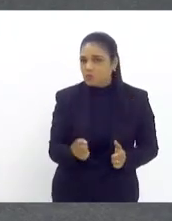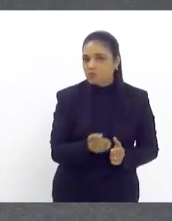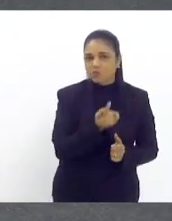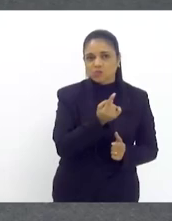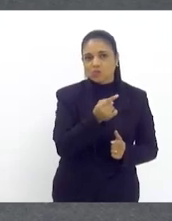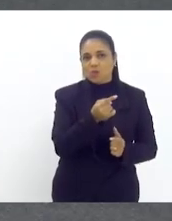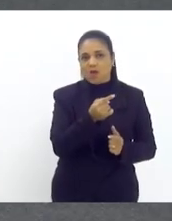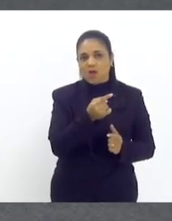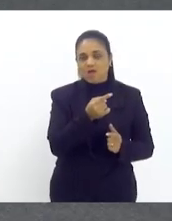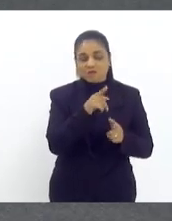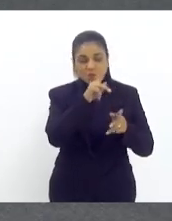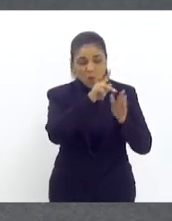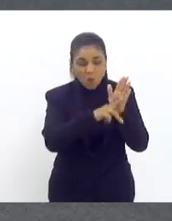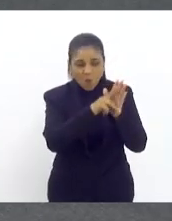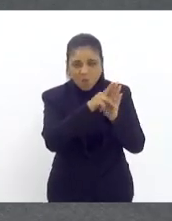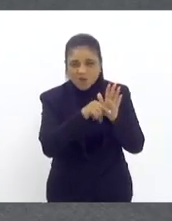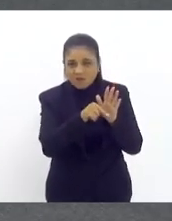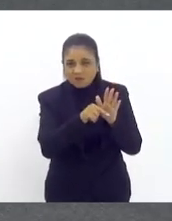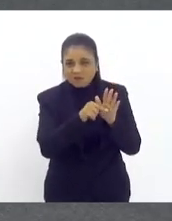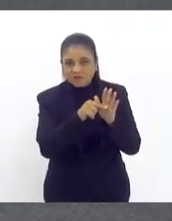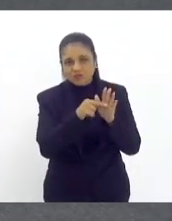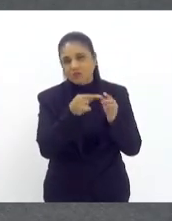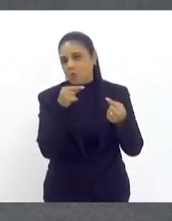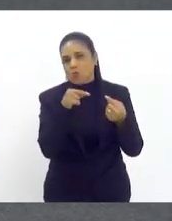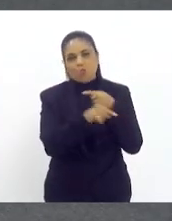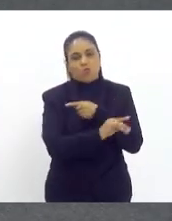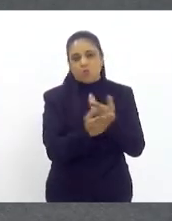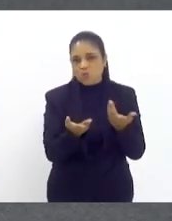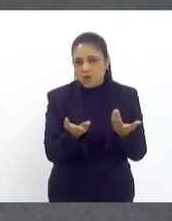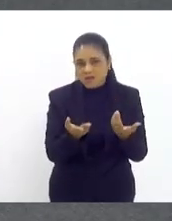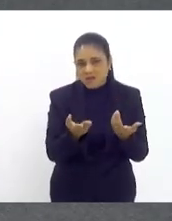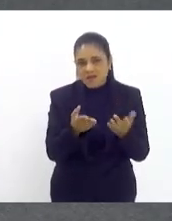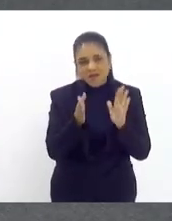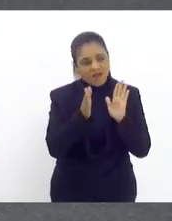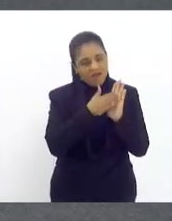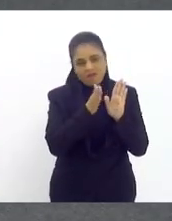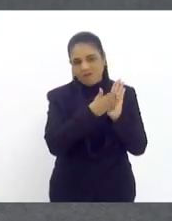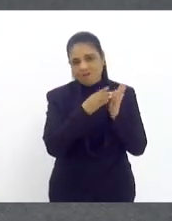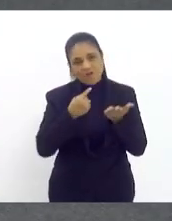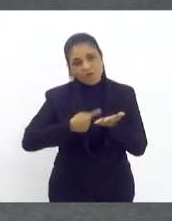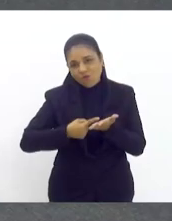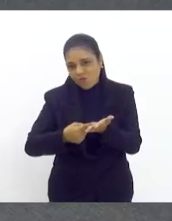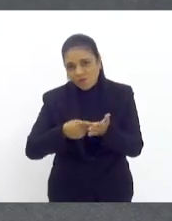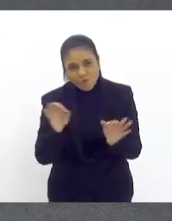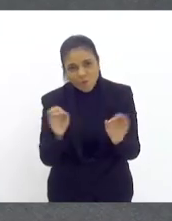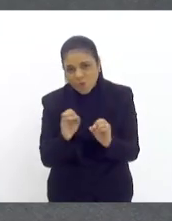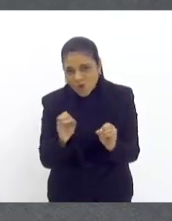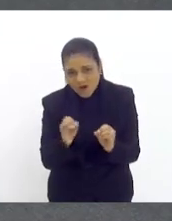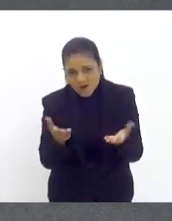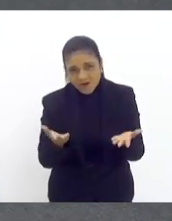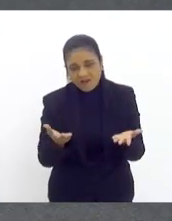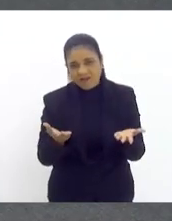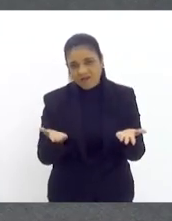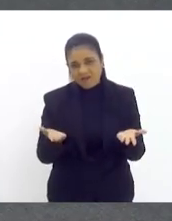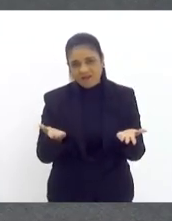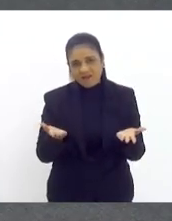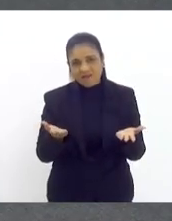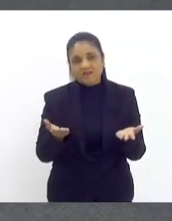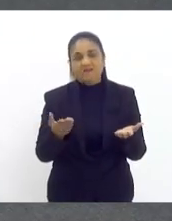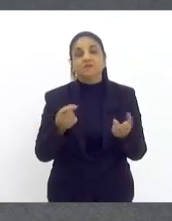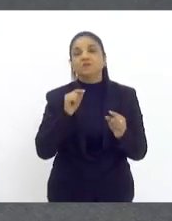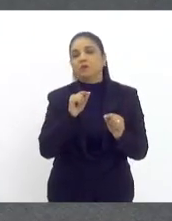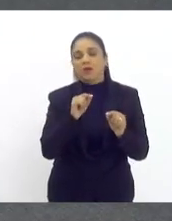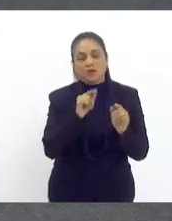esse plano e não vai cumprir se essa proposta for de fato concretizada o que está previsto